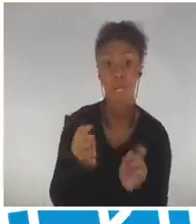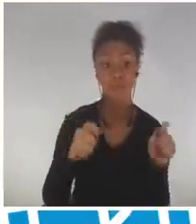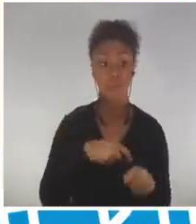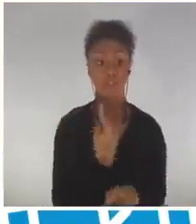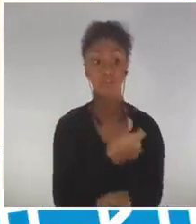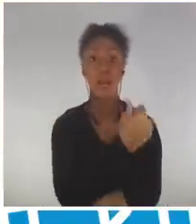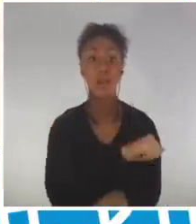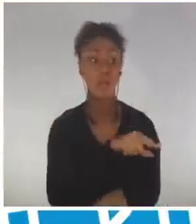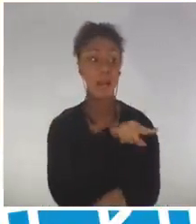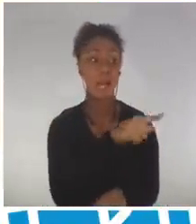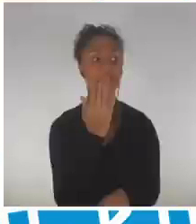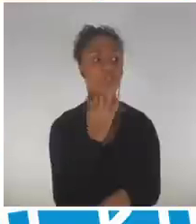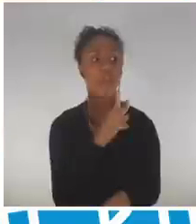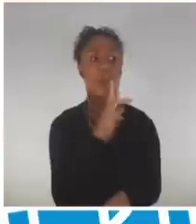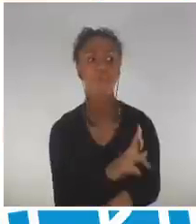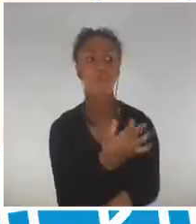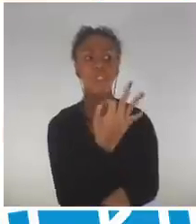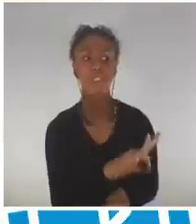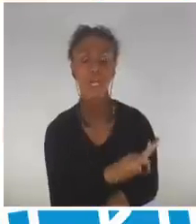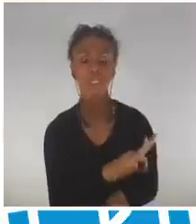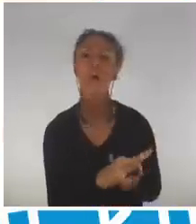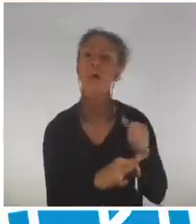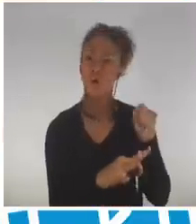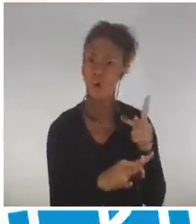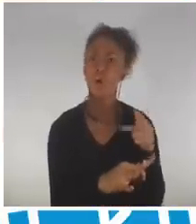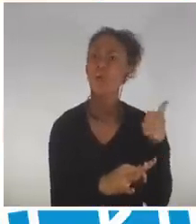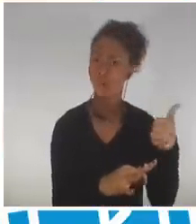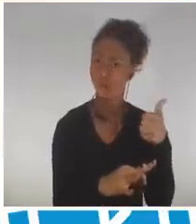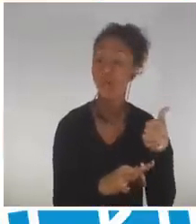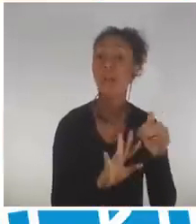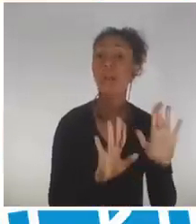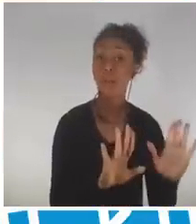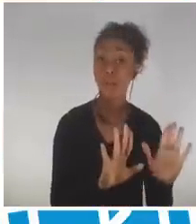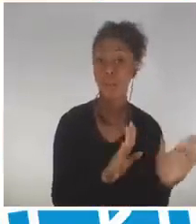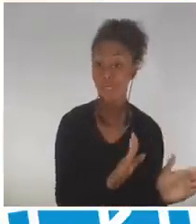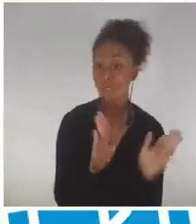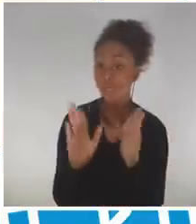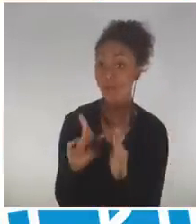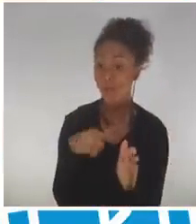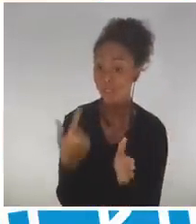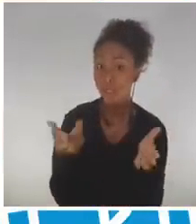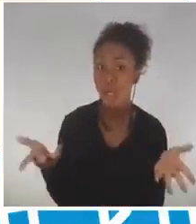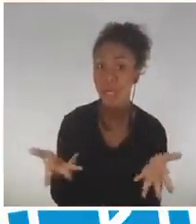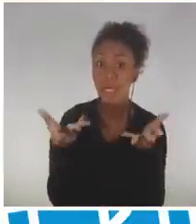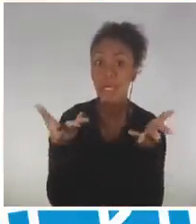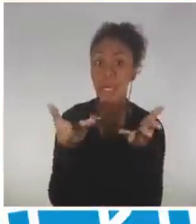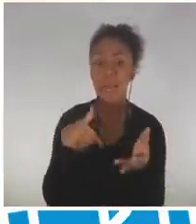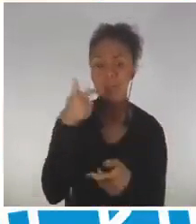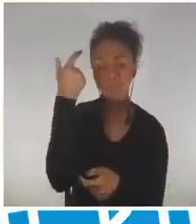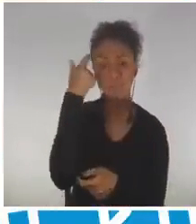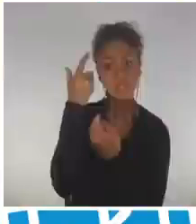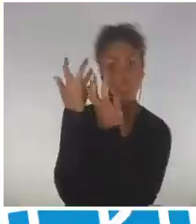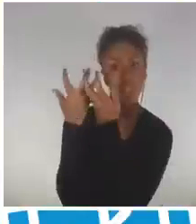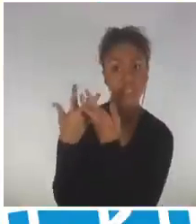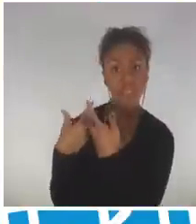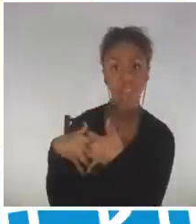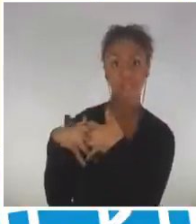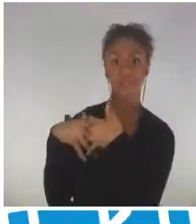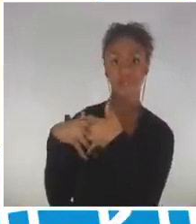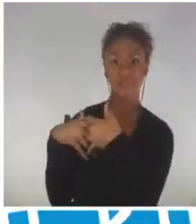correta. Está bem, é bom. Mas a outra, ele, a partir do estímulo, produzir a sua resposta, construir a